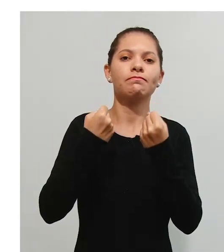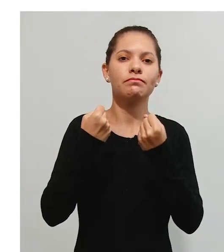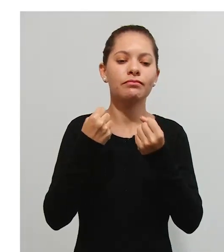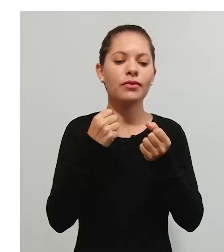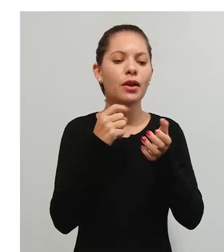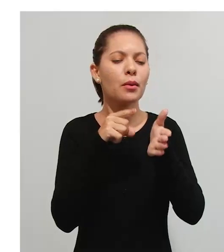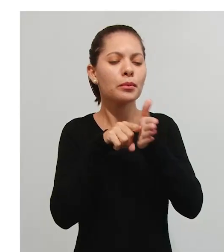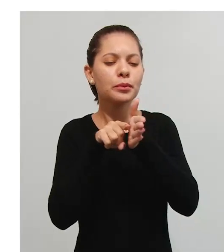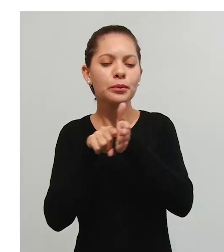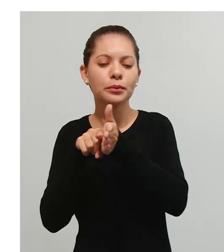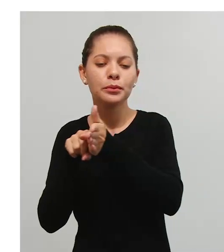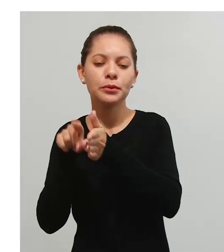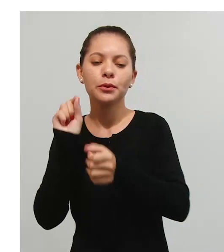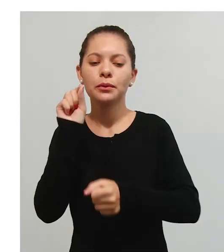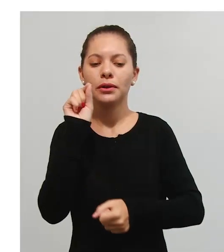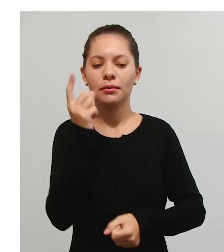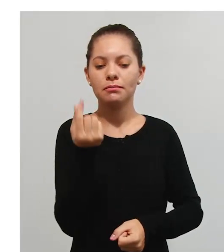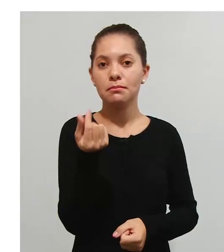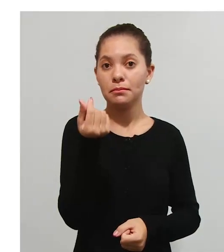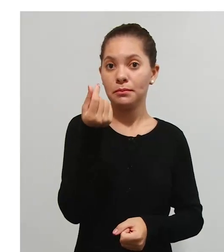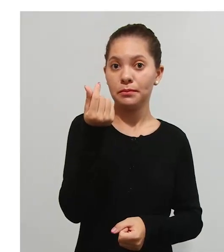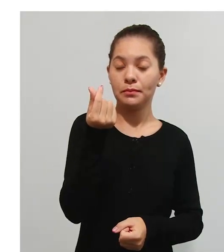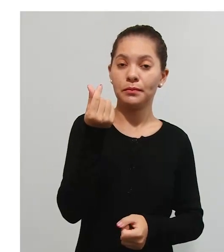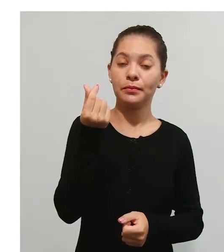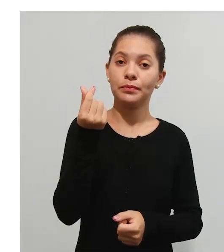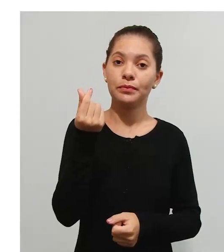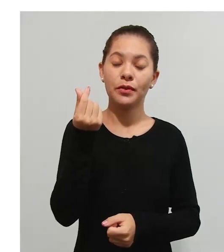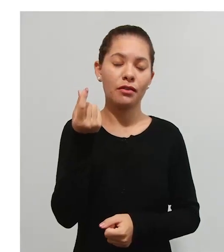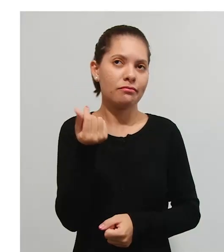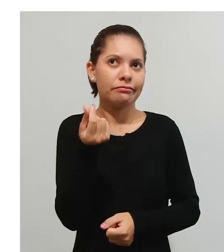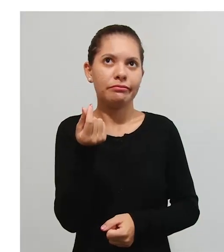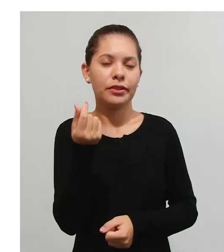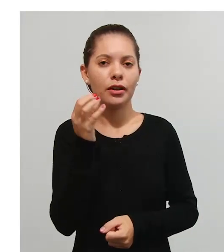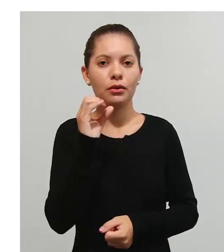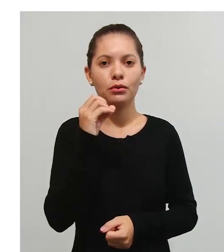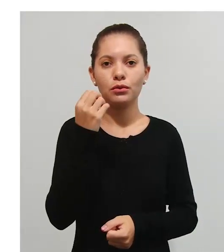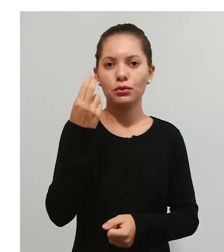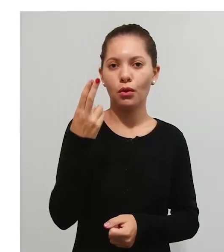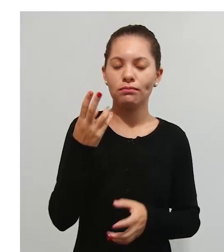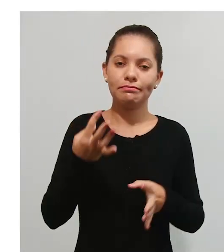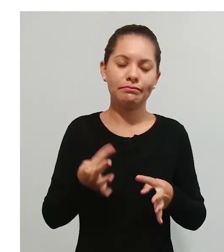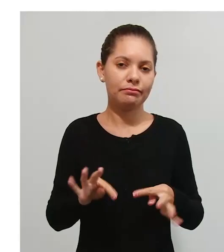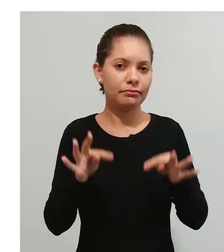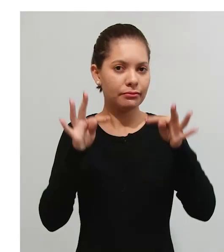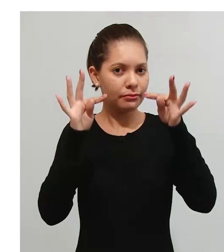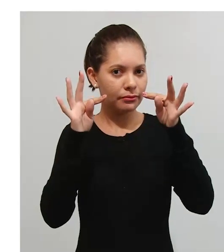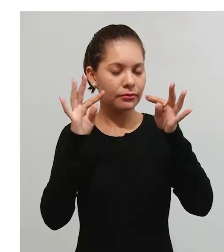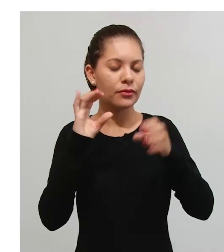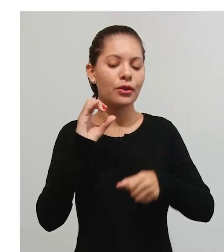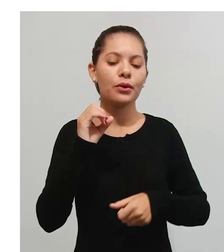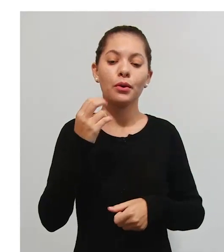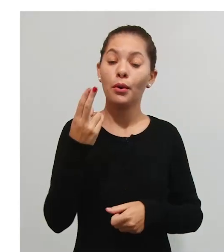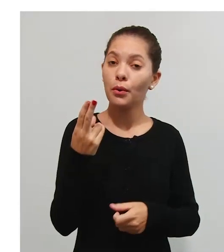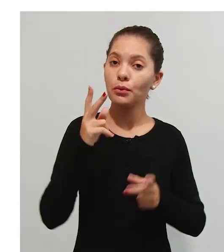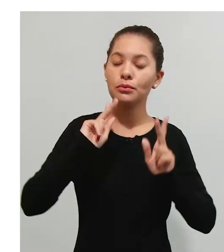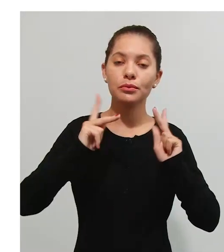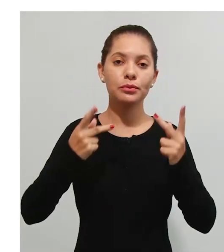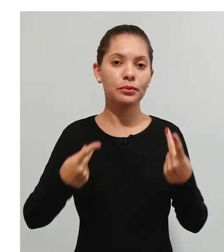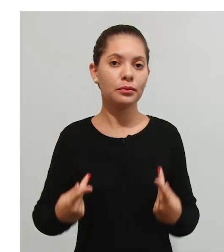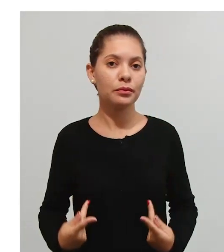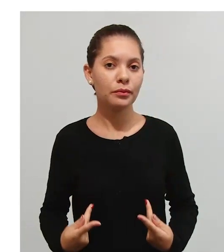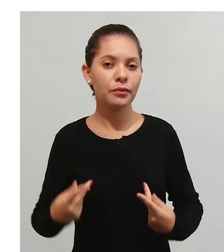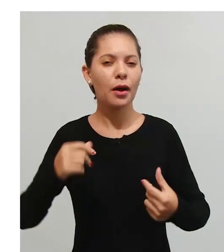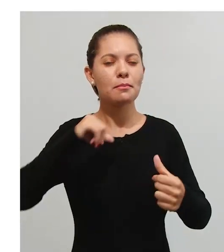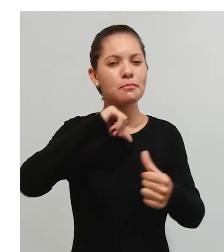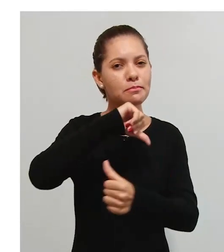seus esforços na busca de recursos, sejam eles financeiros, sejam eles tecnológicos ou recursos humanos,